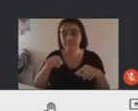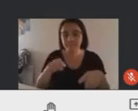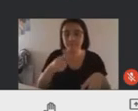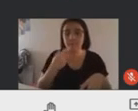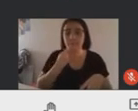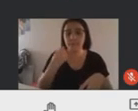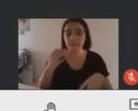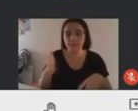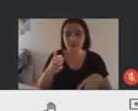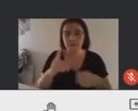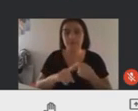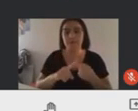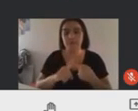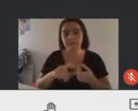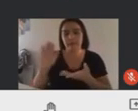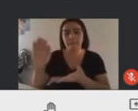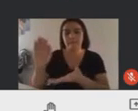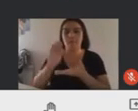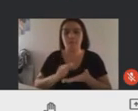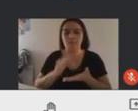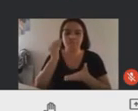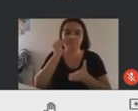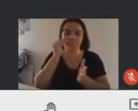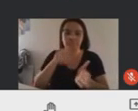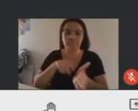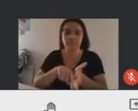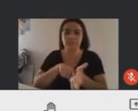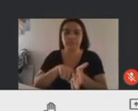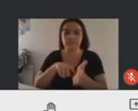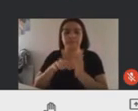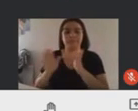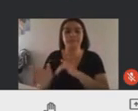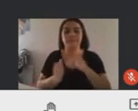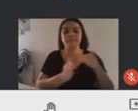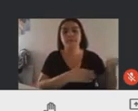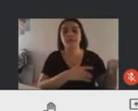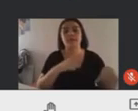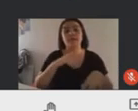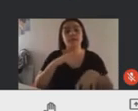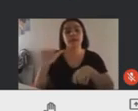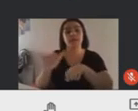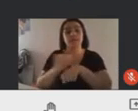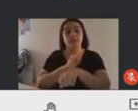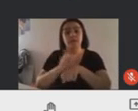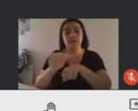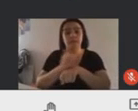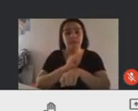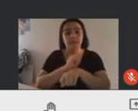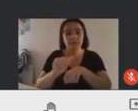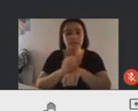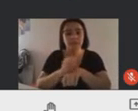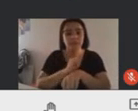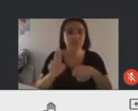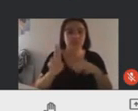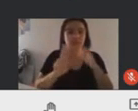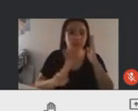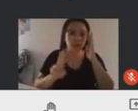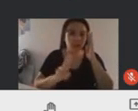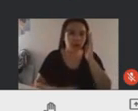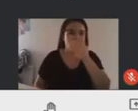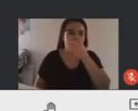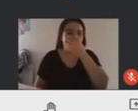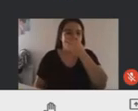pescados. E aí nós temos também algumas estratégias, alguns trabalhos de especiação, como eu falei para vocês.